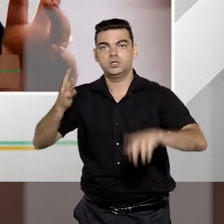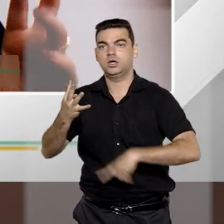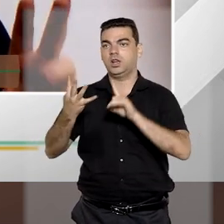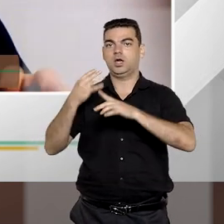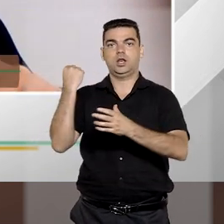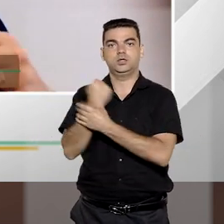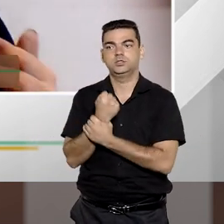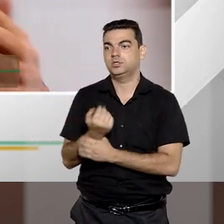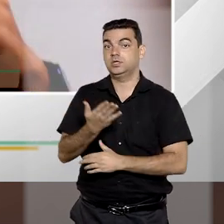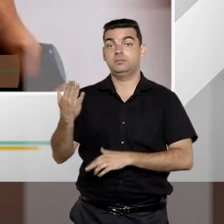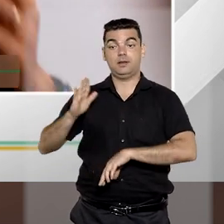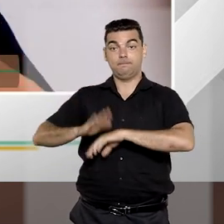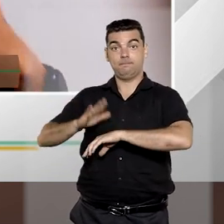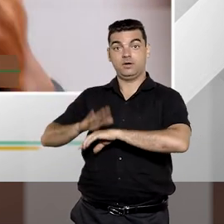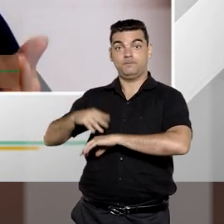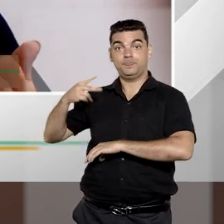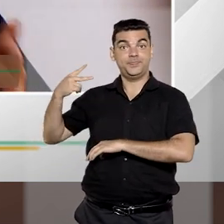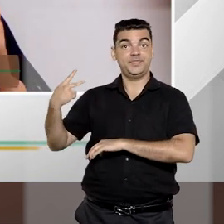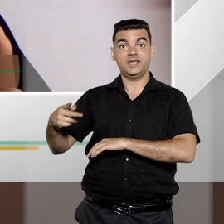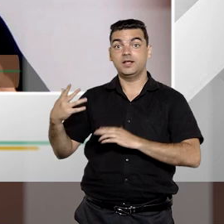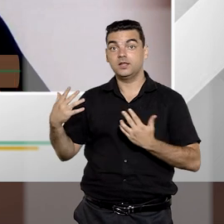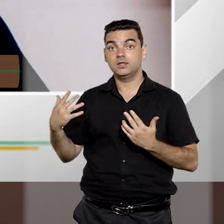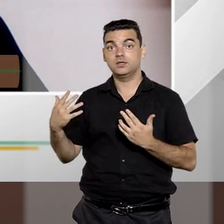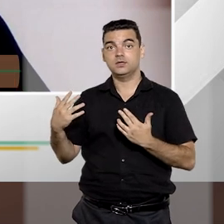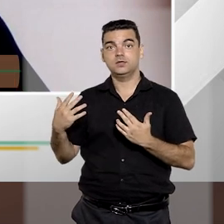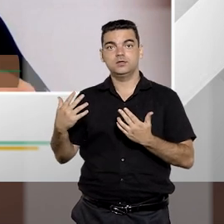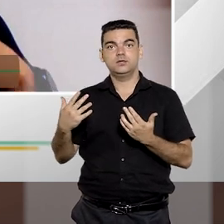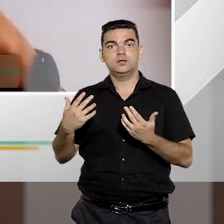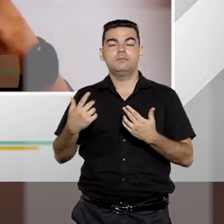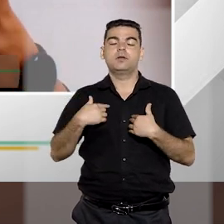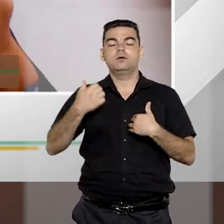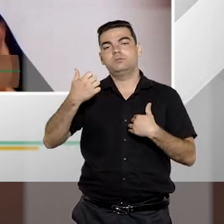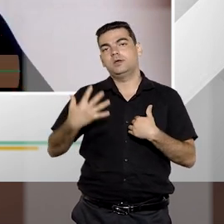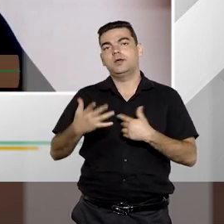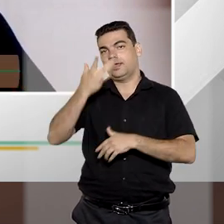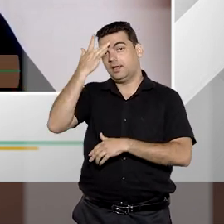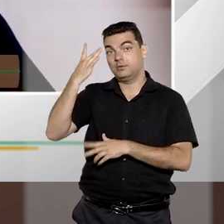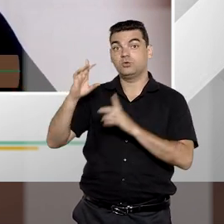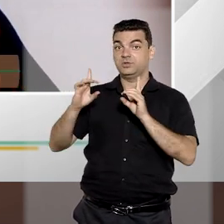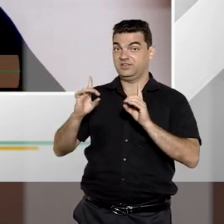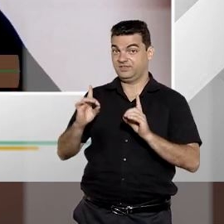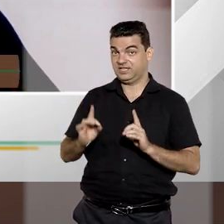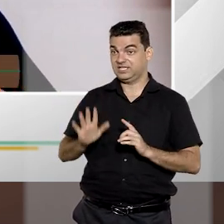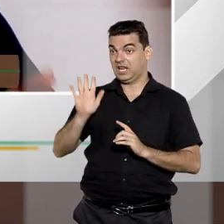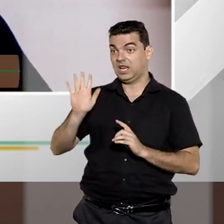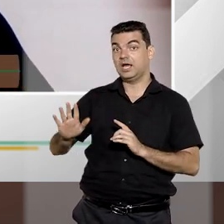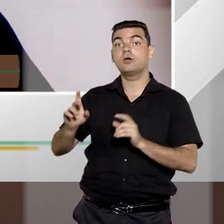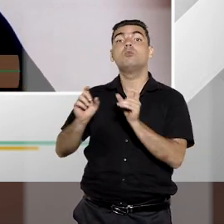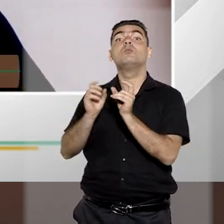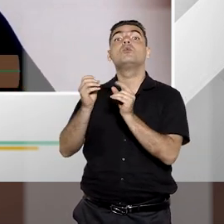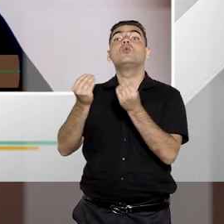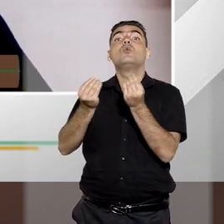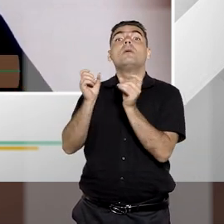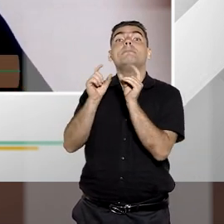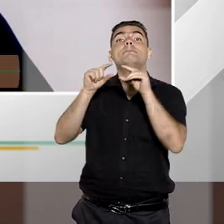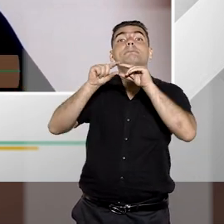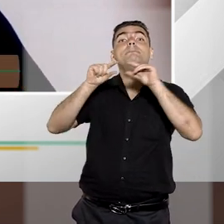para dar maior autonomia, desde já, quando nós nos tratamos daquelas pessoas, na sua